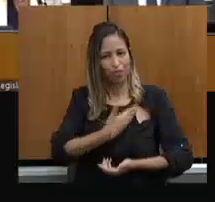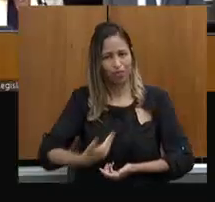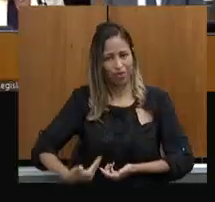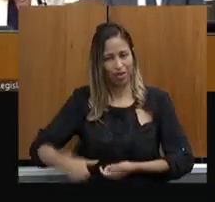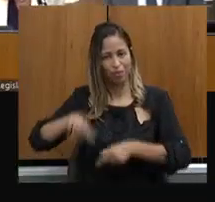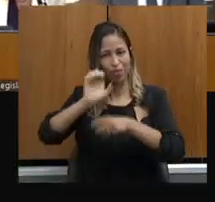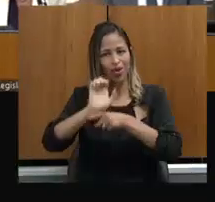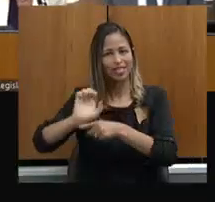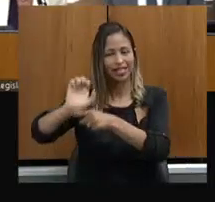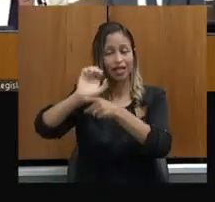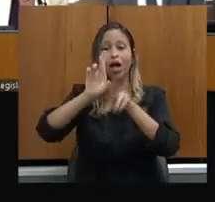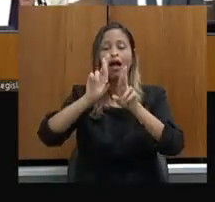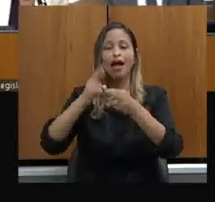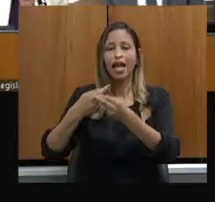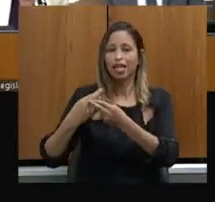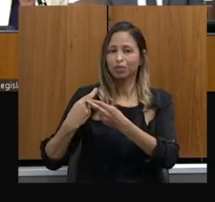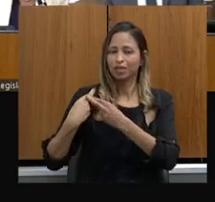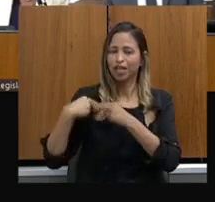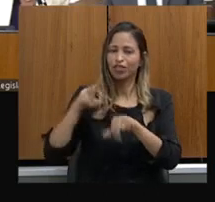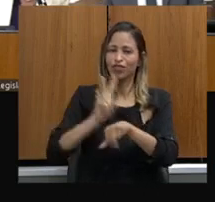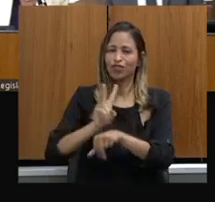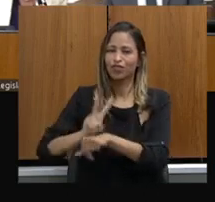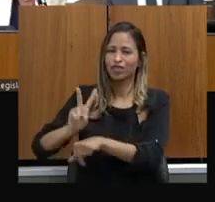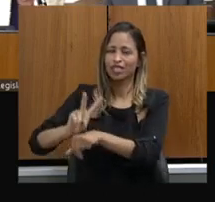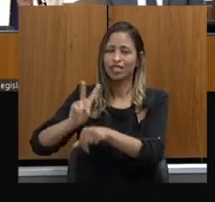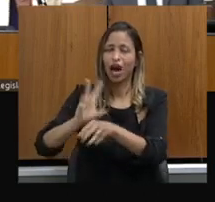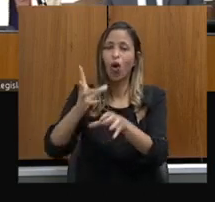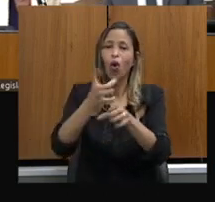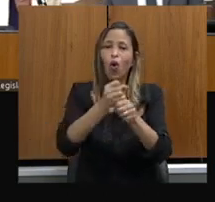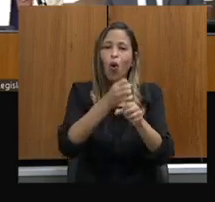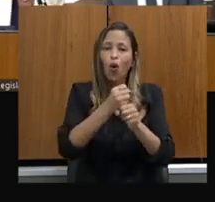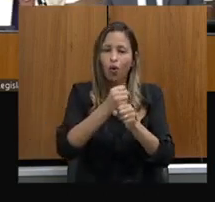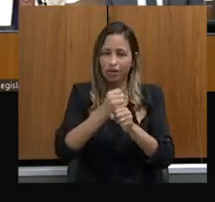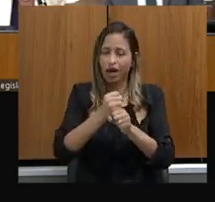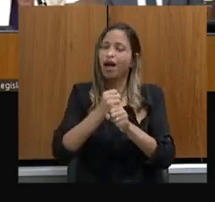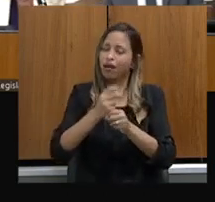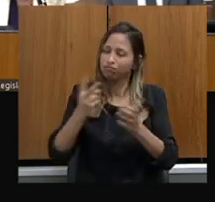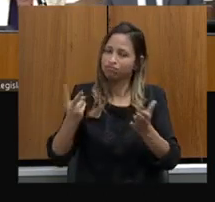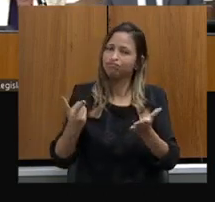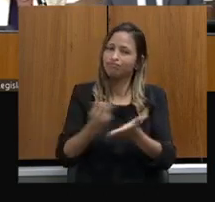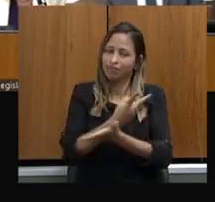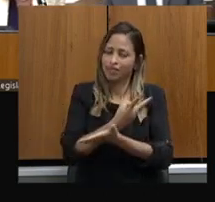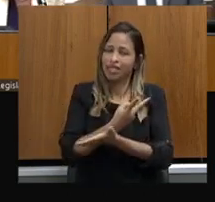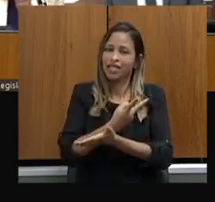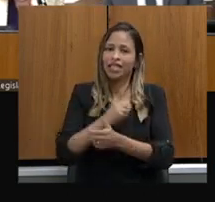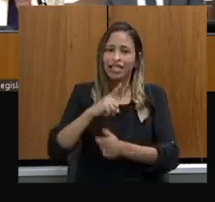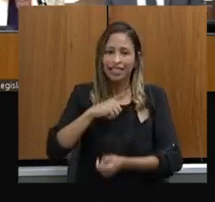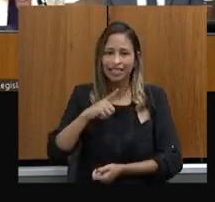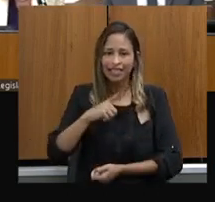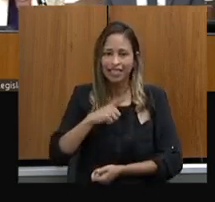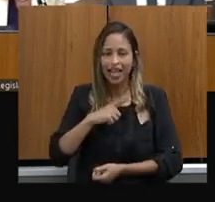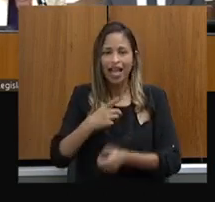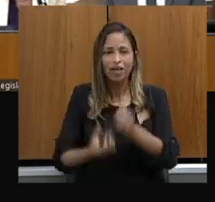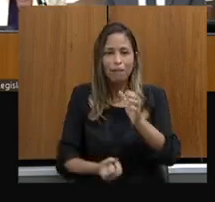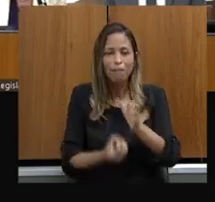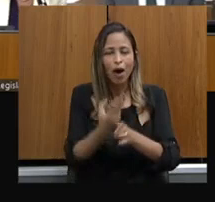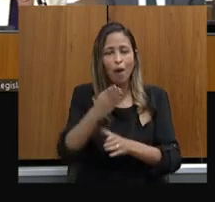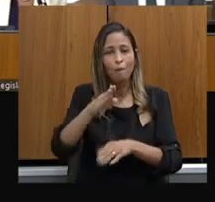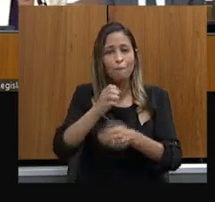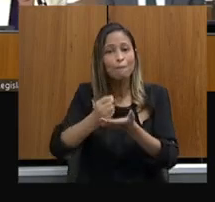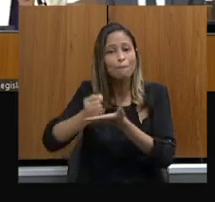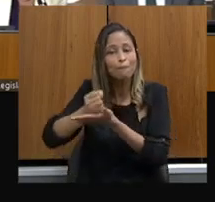o ciclo de responsabilidade fiscal e equilíbrio nas contas públicas é um ciclo Virtuoso que tem como fundamento